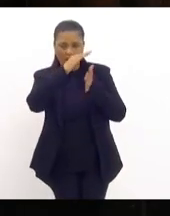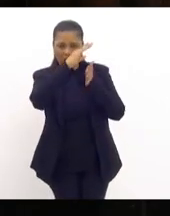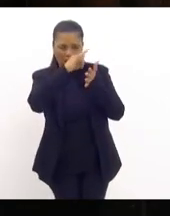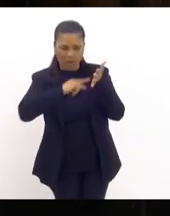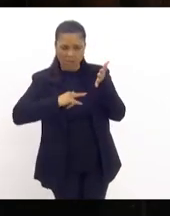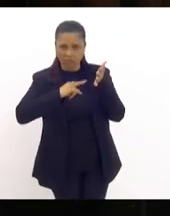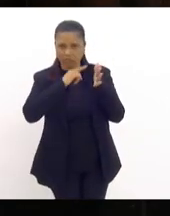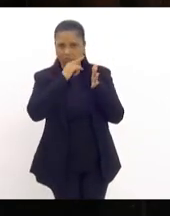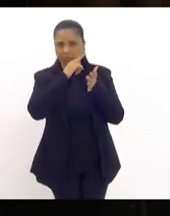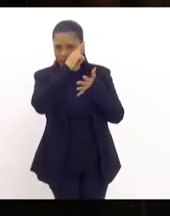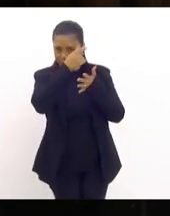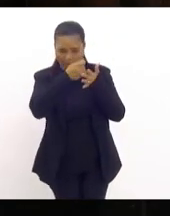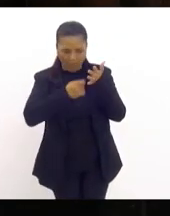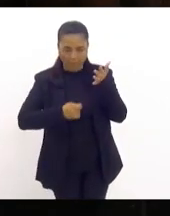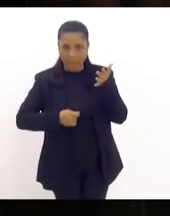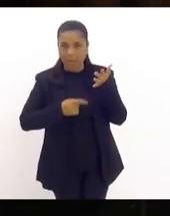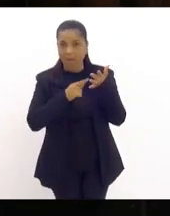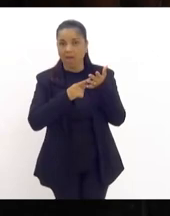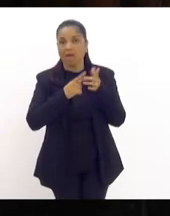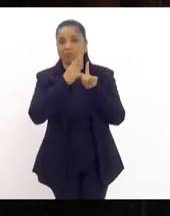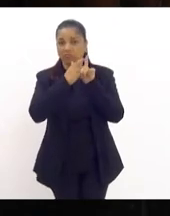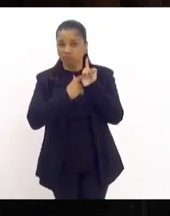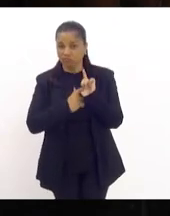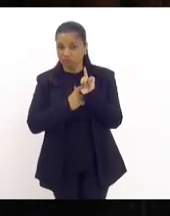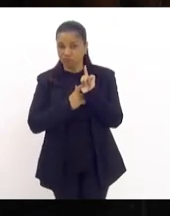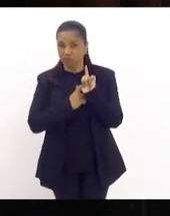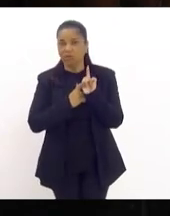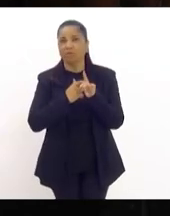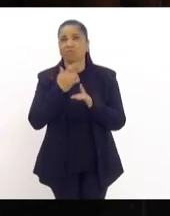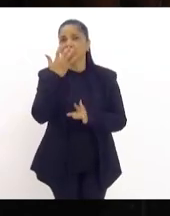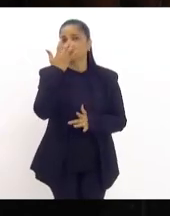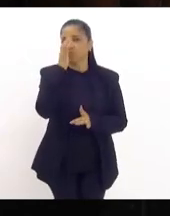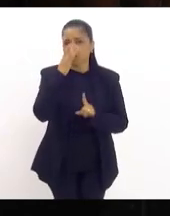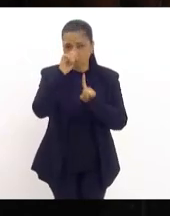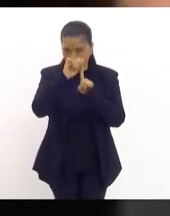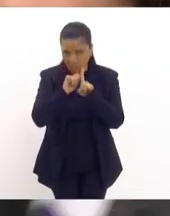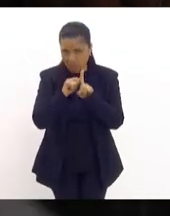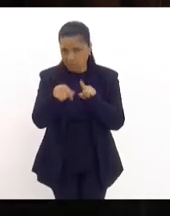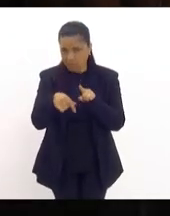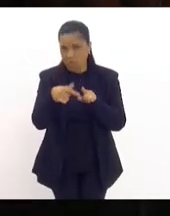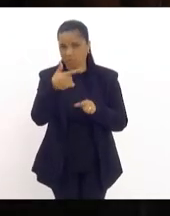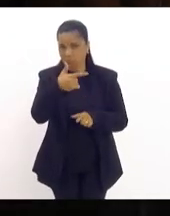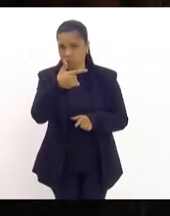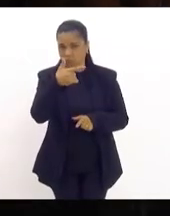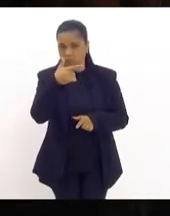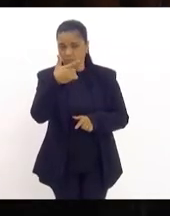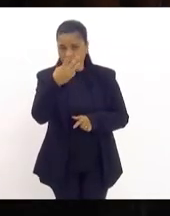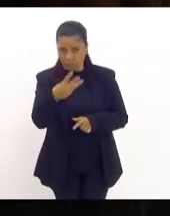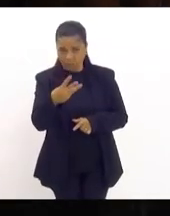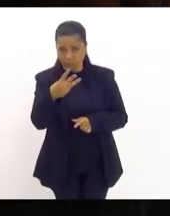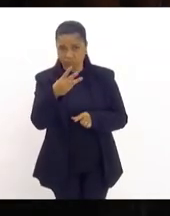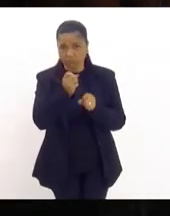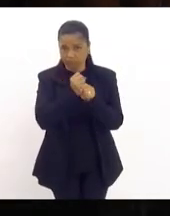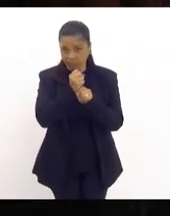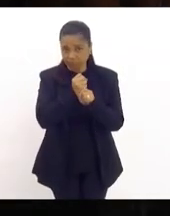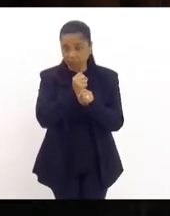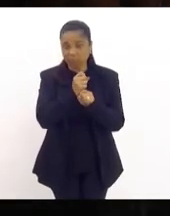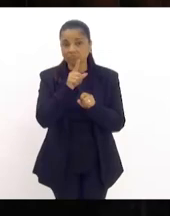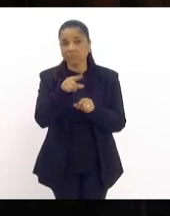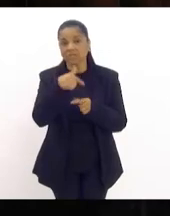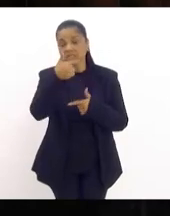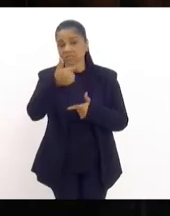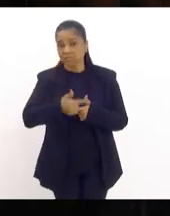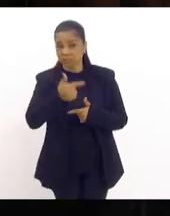dívida ativa em fevereiro de 23. A segunda maior devedora